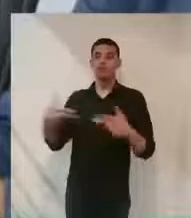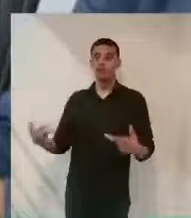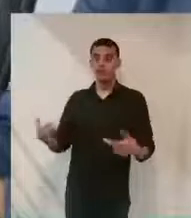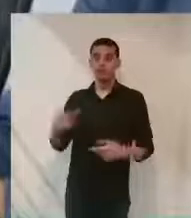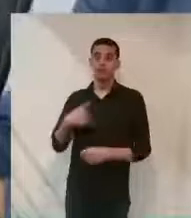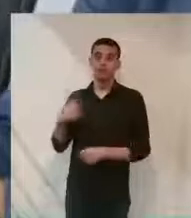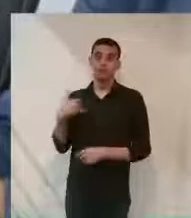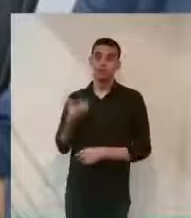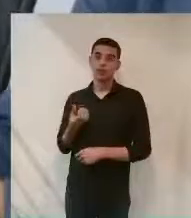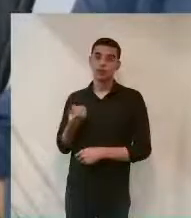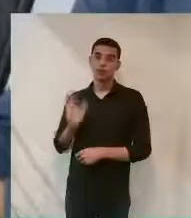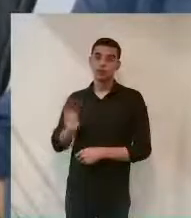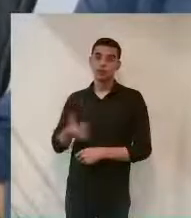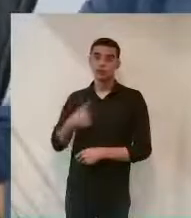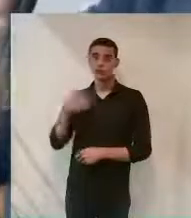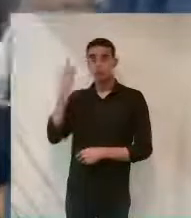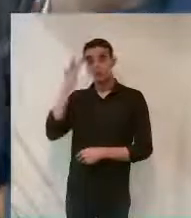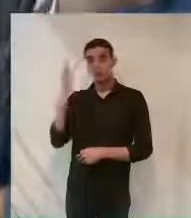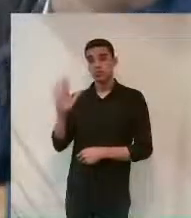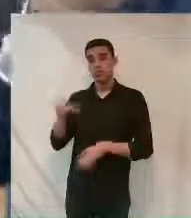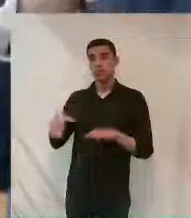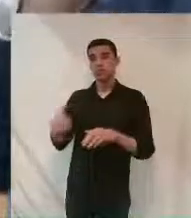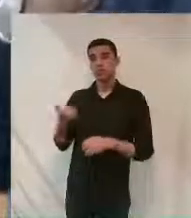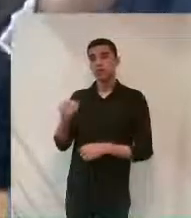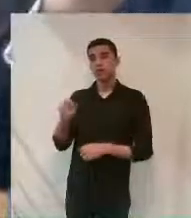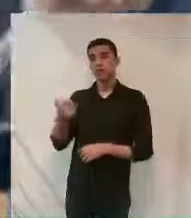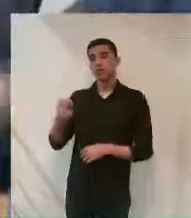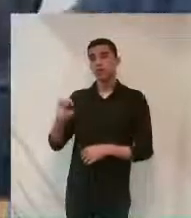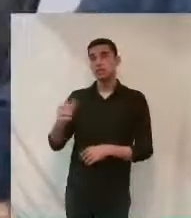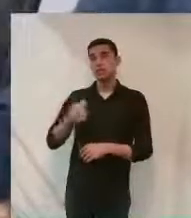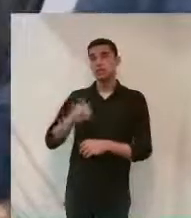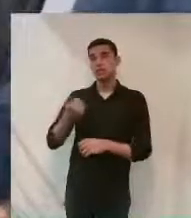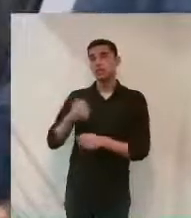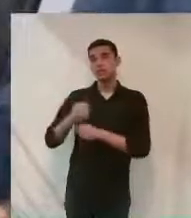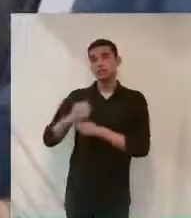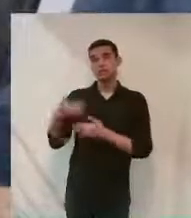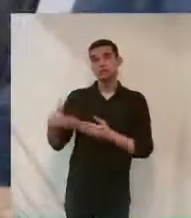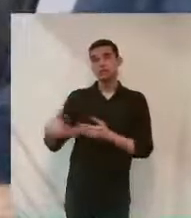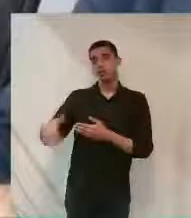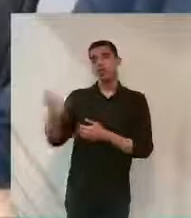isso, ao longo desses 10, 15 anos que vão ter aí pela frente, isso vai ser conseguido.